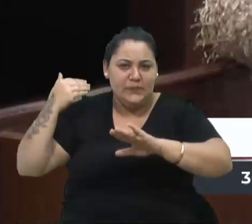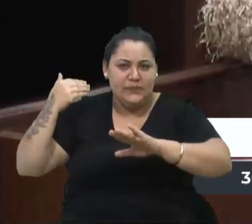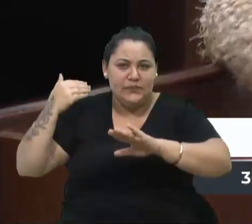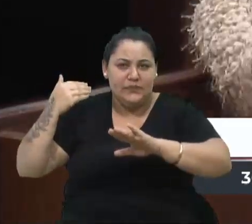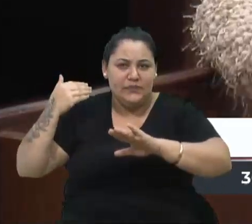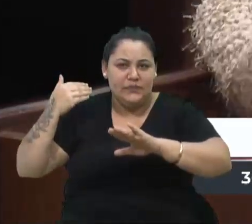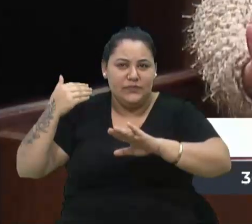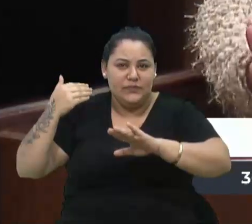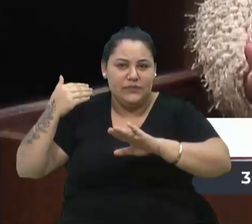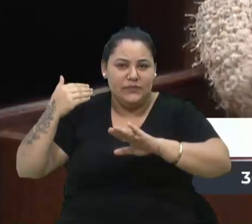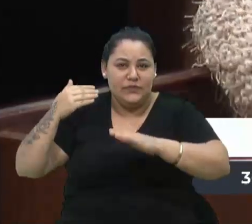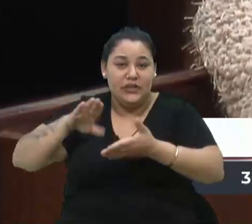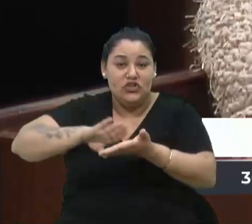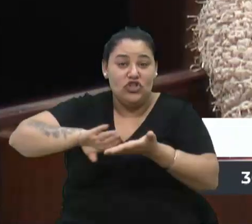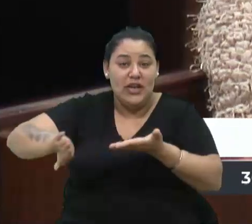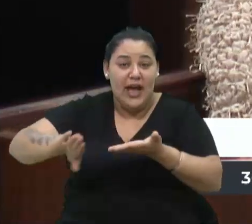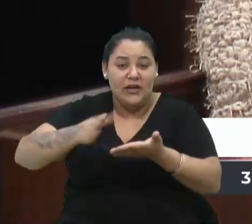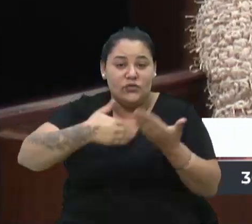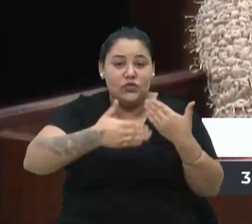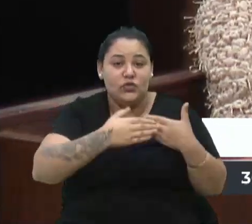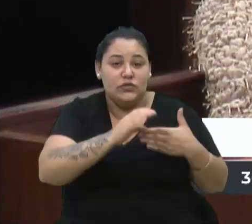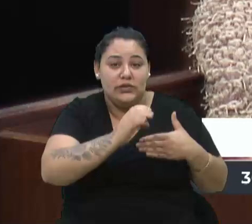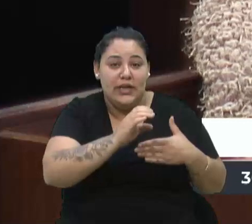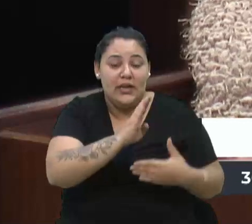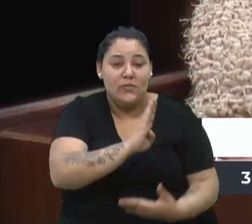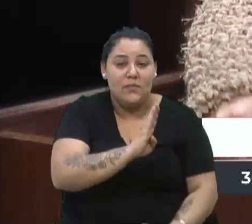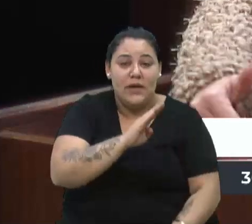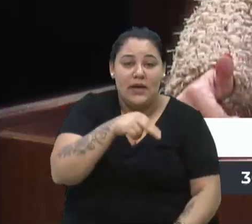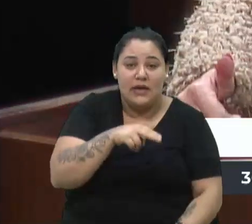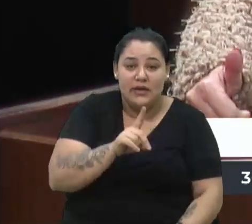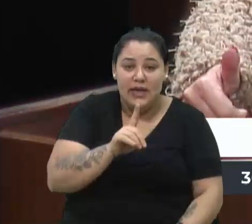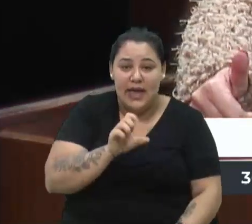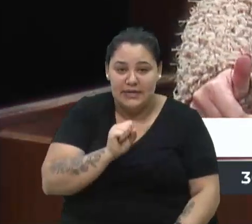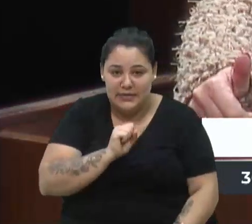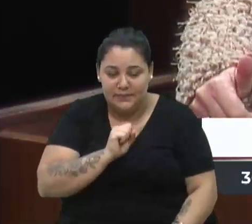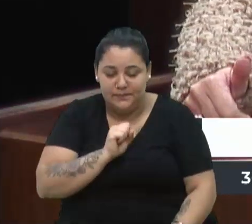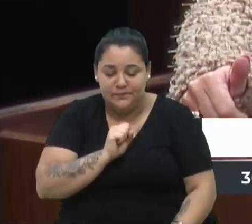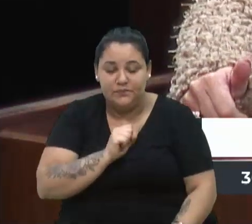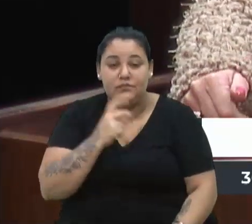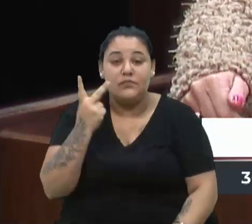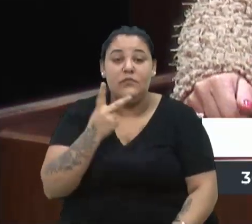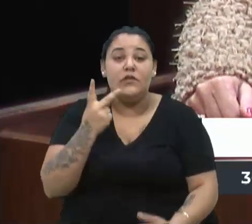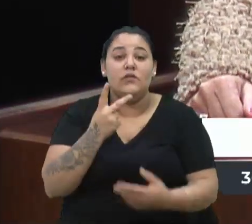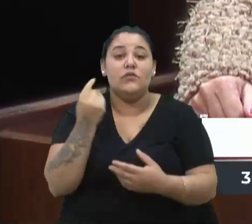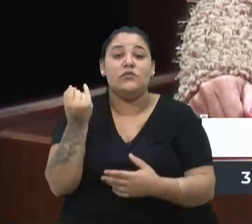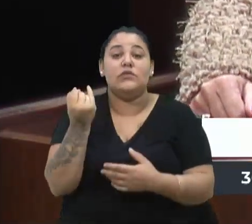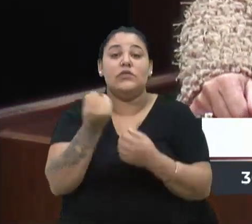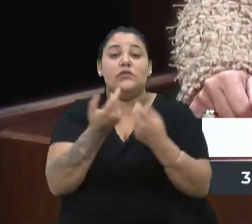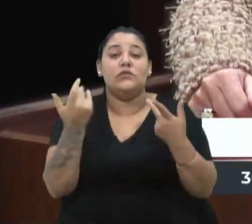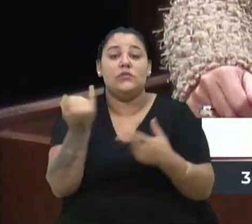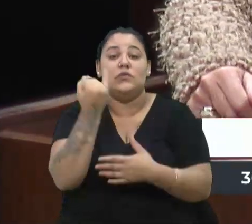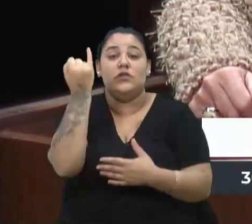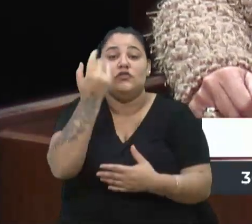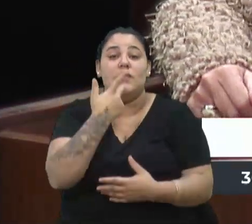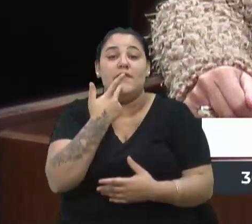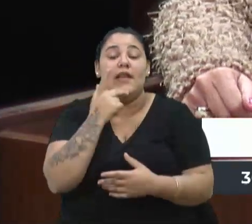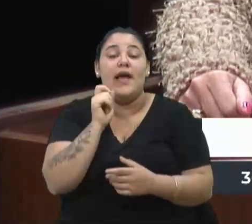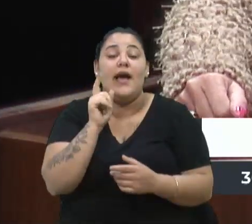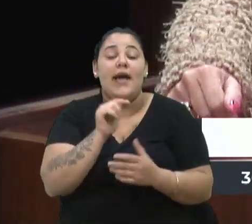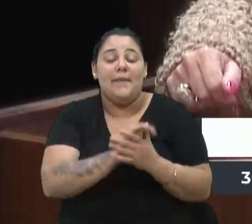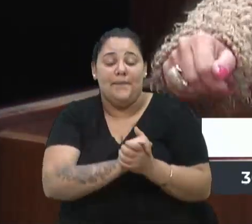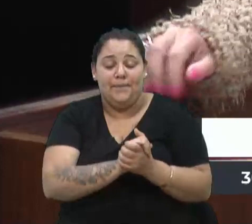suspensas todas as linhas de crédito no BNDES. A segunda coisa importante para se dizer é que